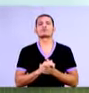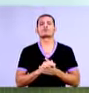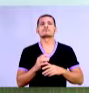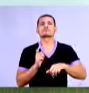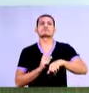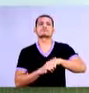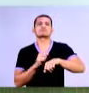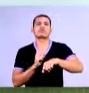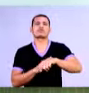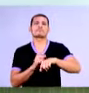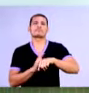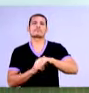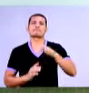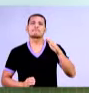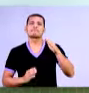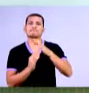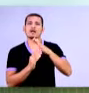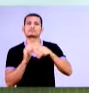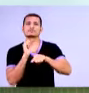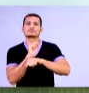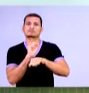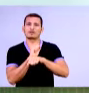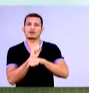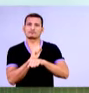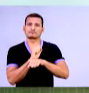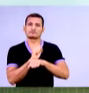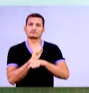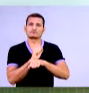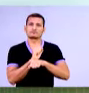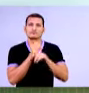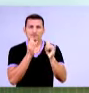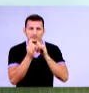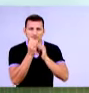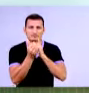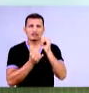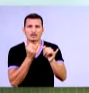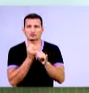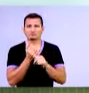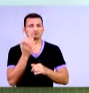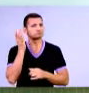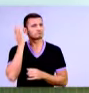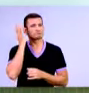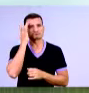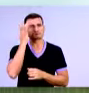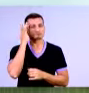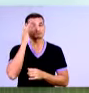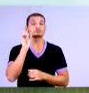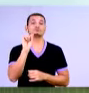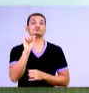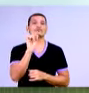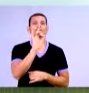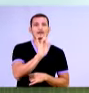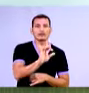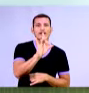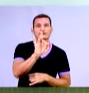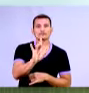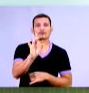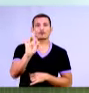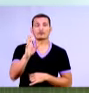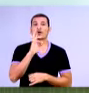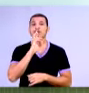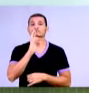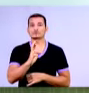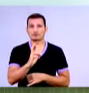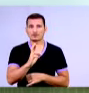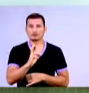tempo máximo de espera para receber uma informação na internet, eu não sei o que cada um responderá, mas certamente